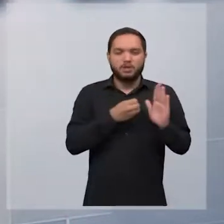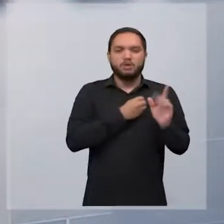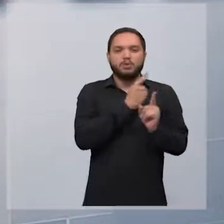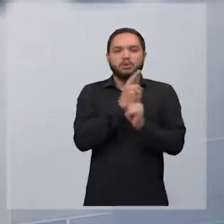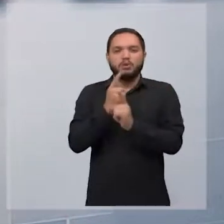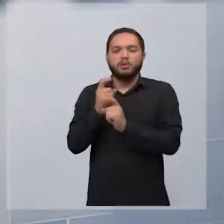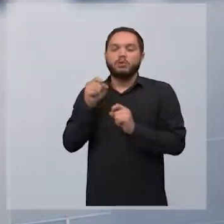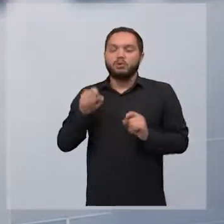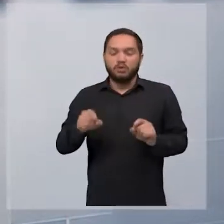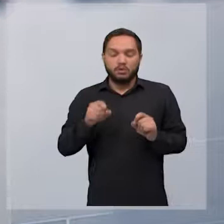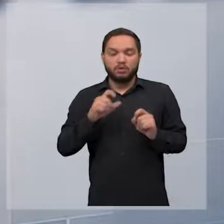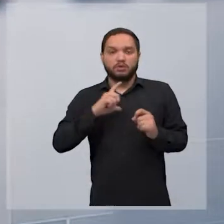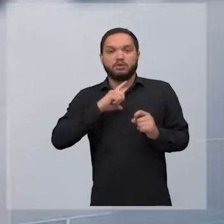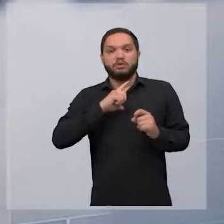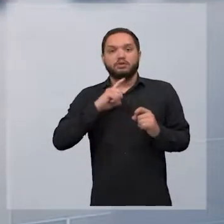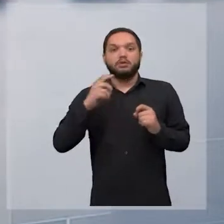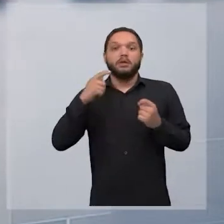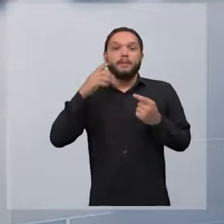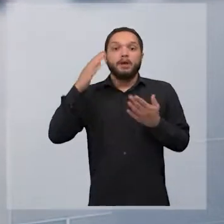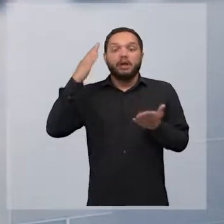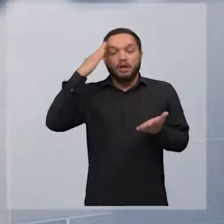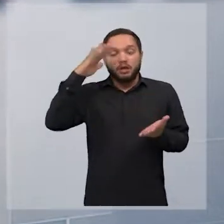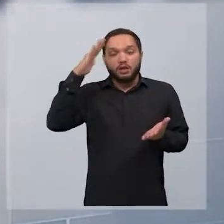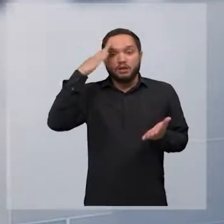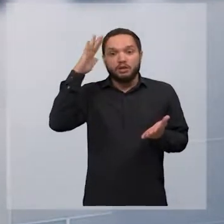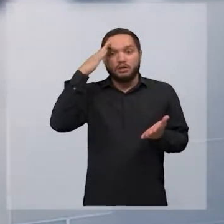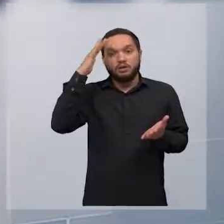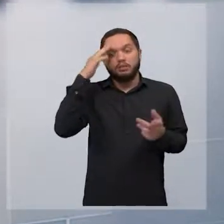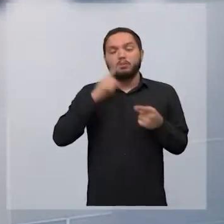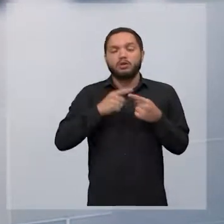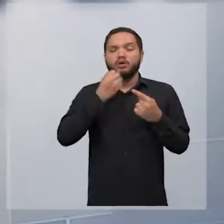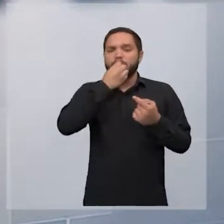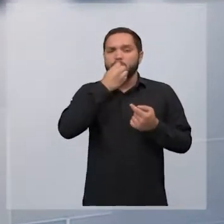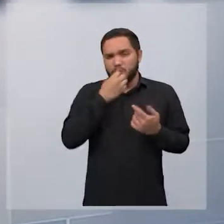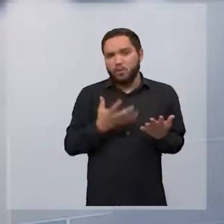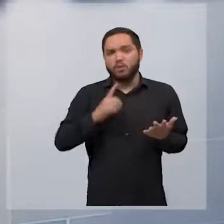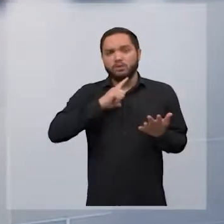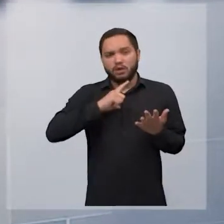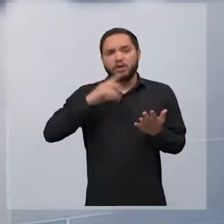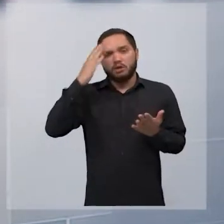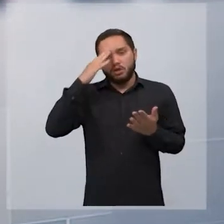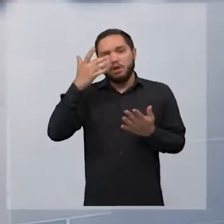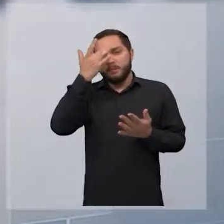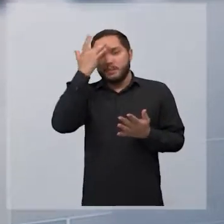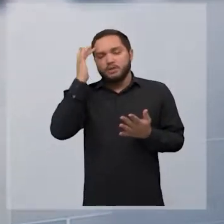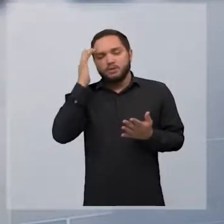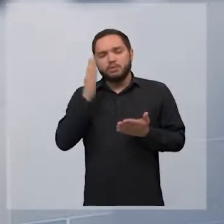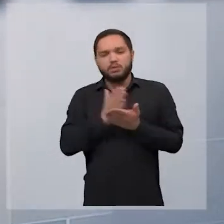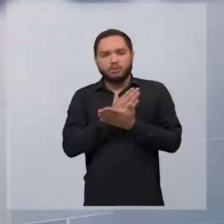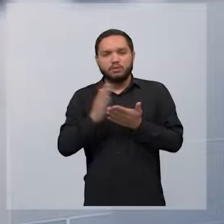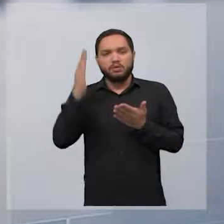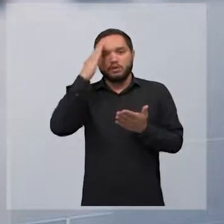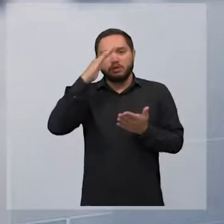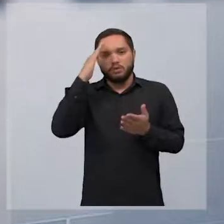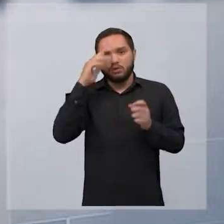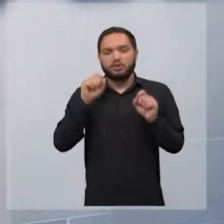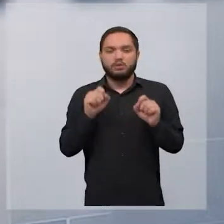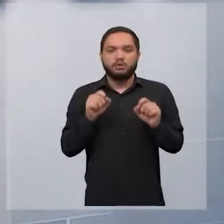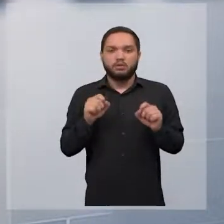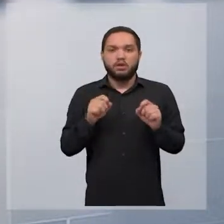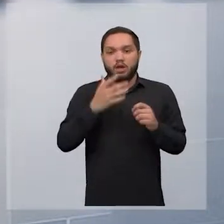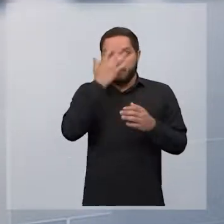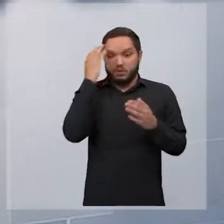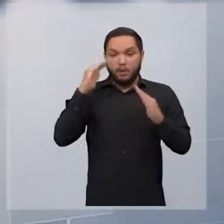um entendimento, que bom que já há esse entendimento, de que o munícipe, no caso, já que